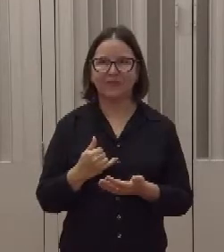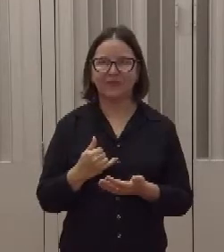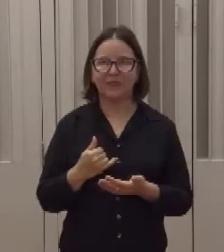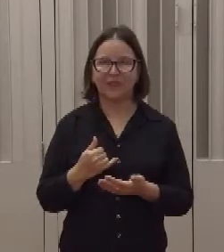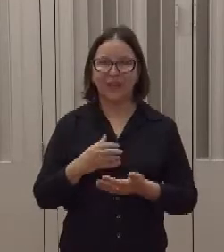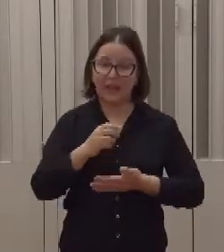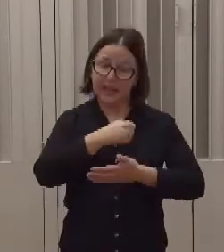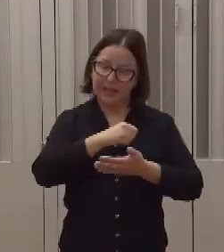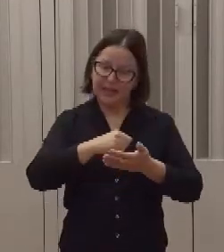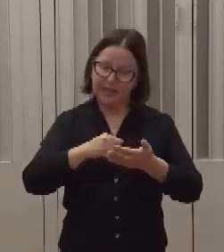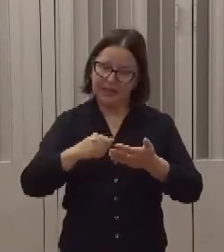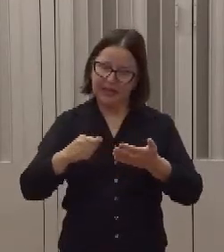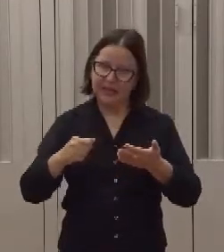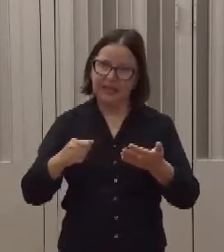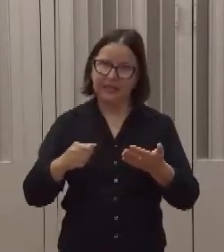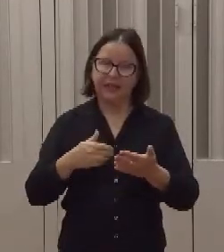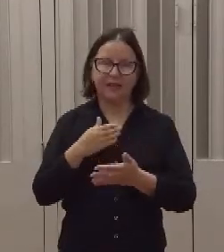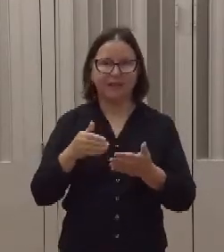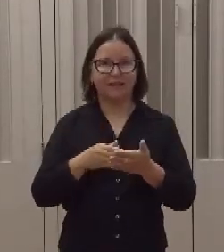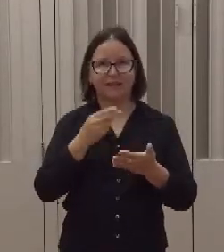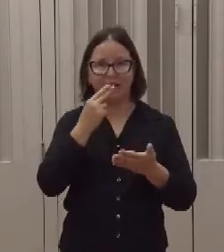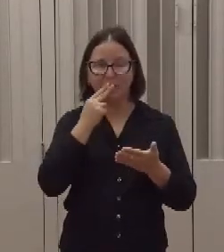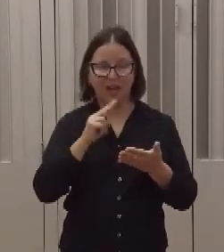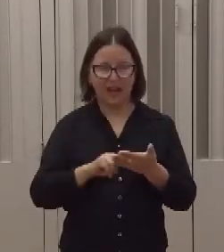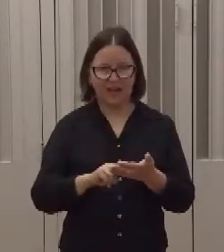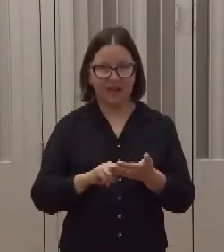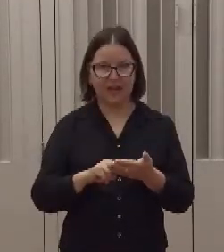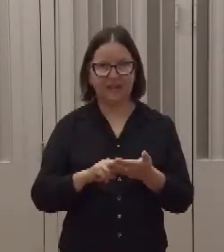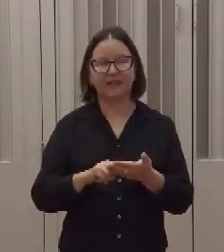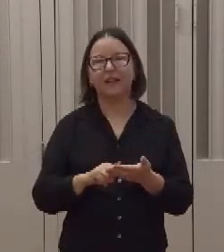inteira para tratar desse assunto, e por isso que vocês vão perceber